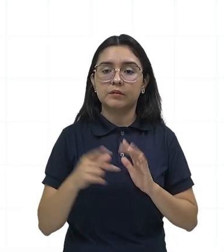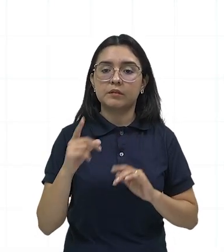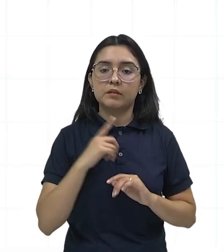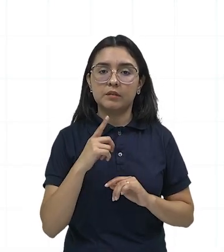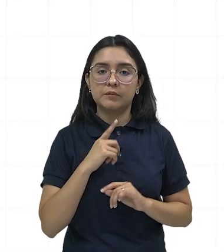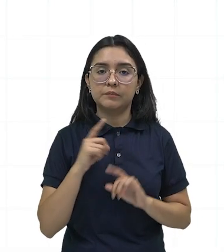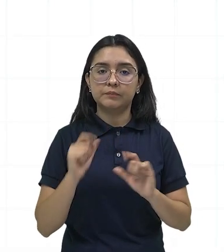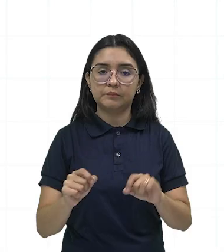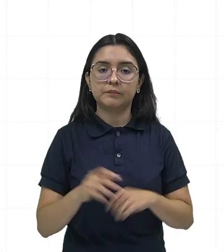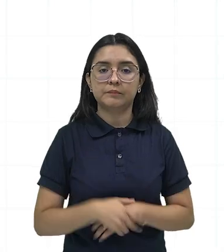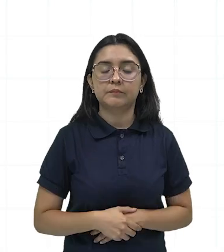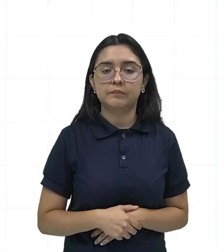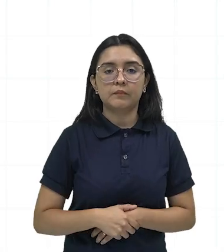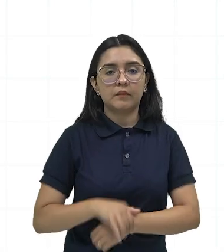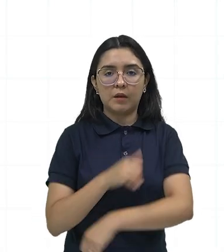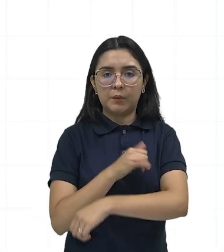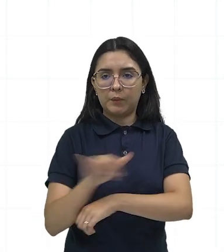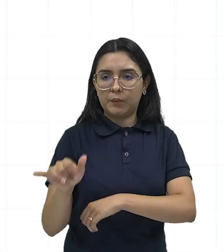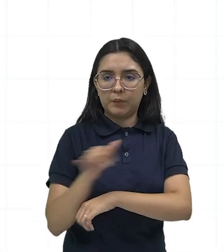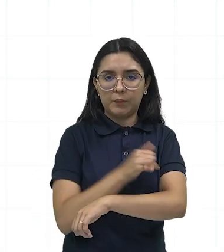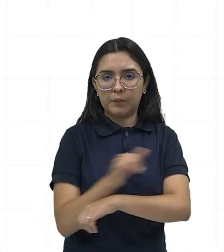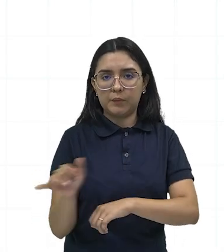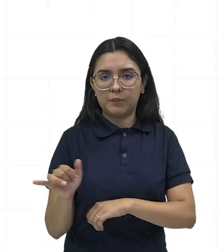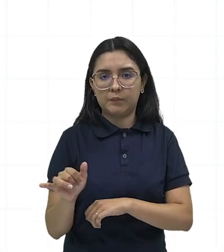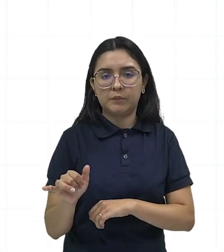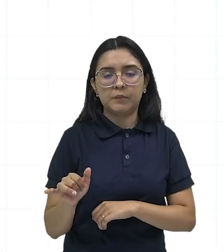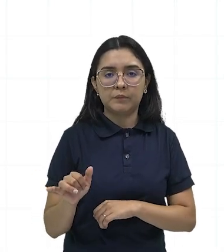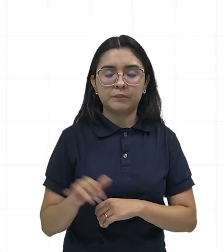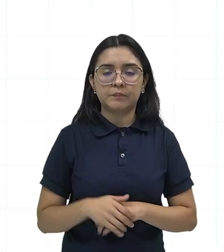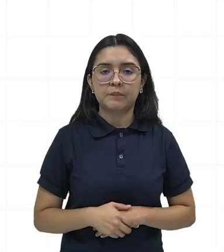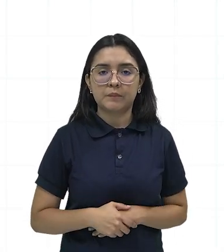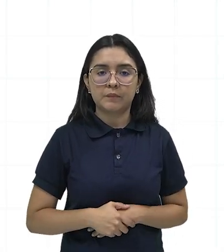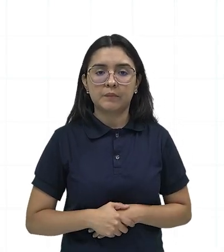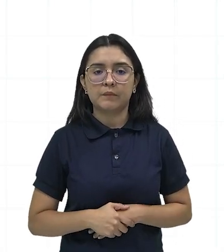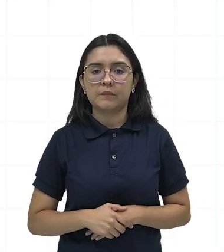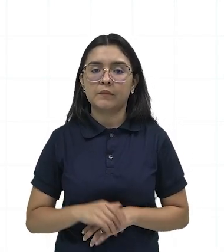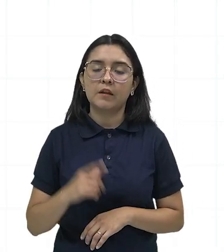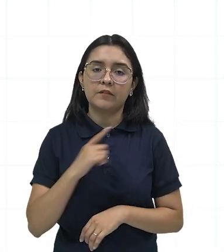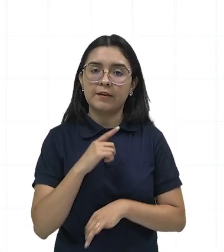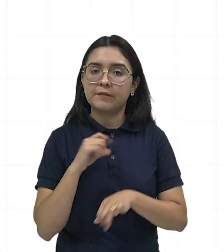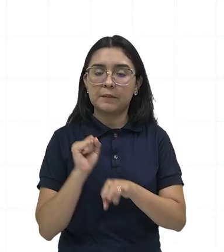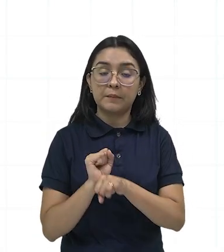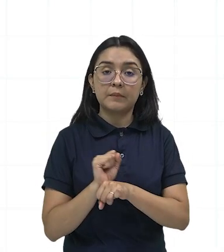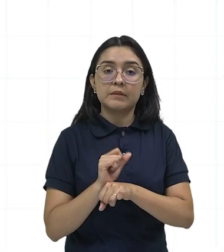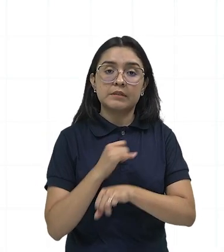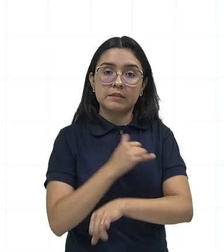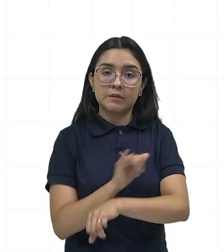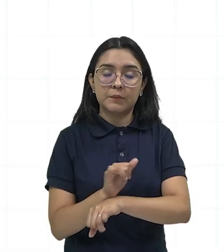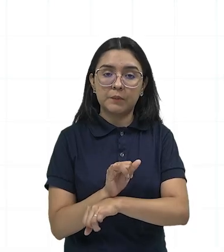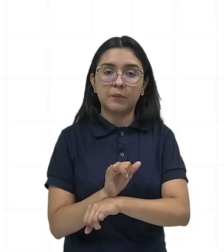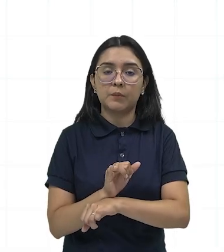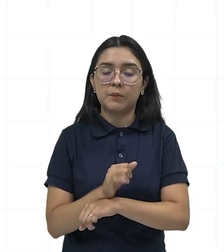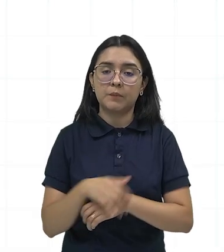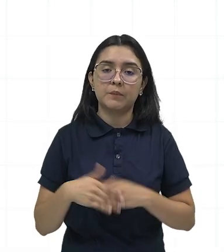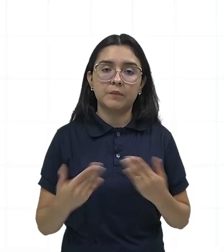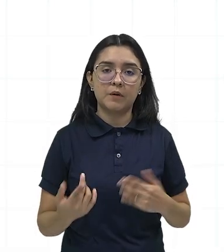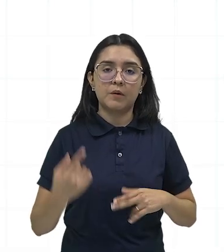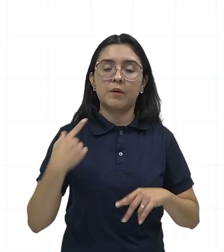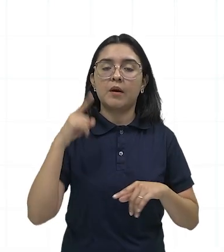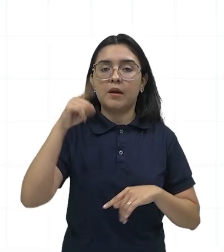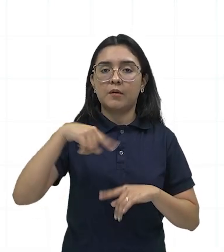a eletricidade não será passada adiante, né? Eles seguraram ali. E é essa a função